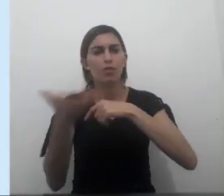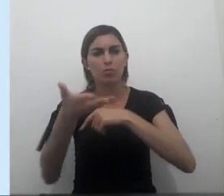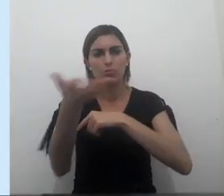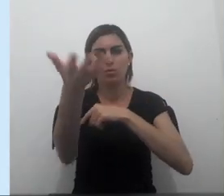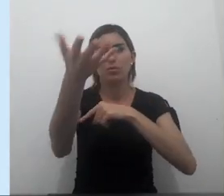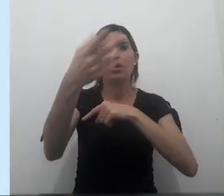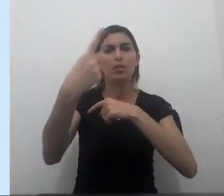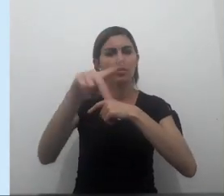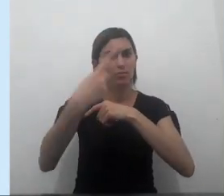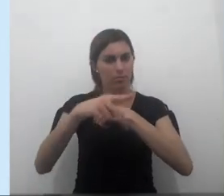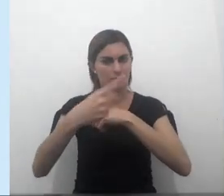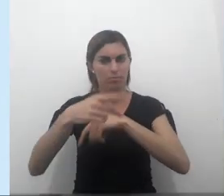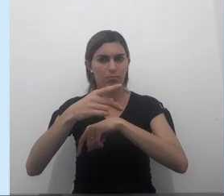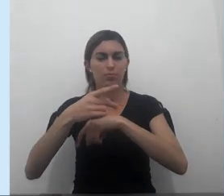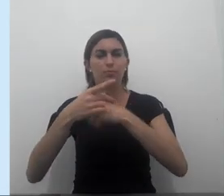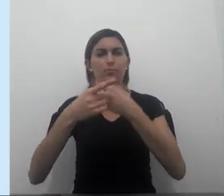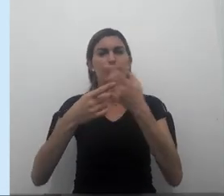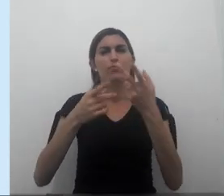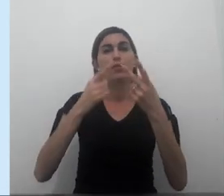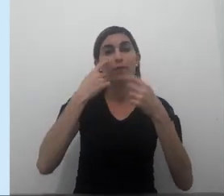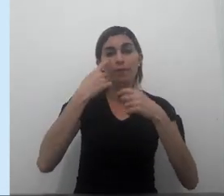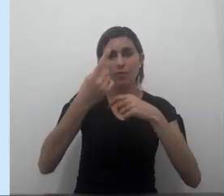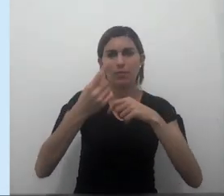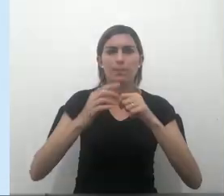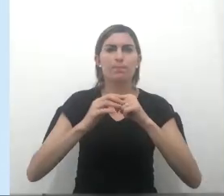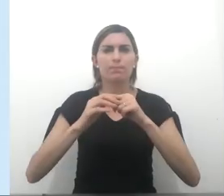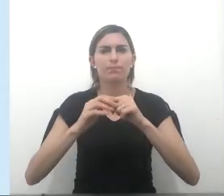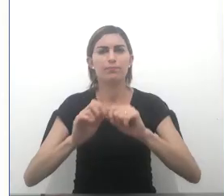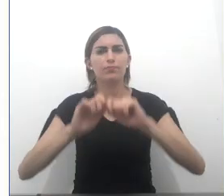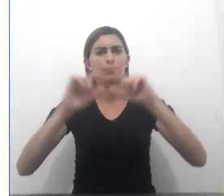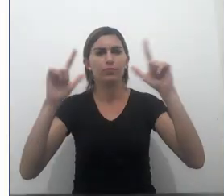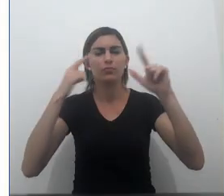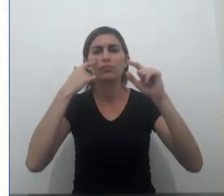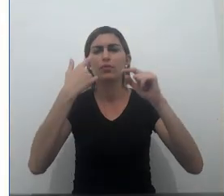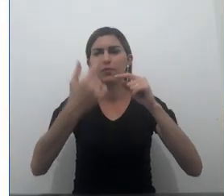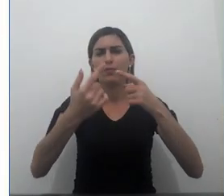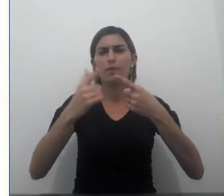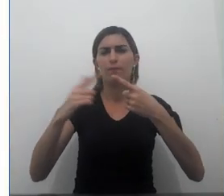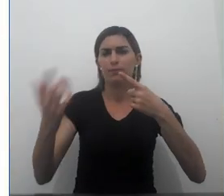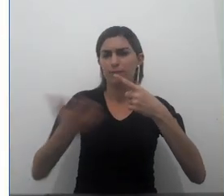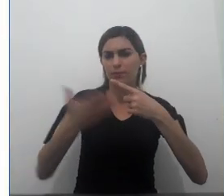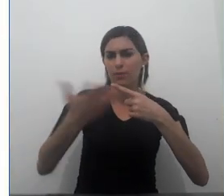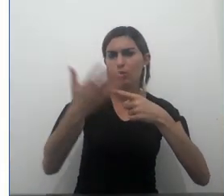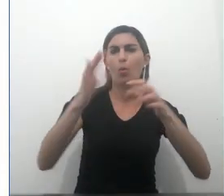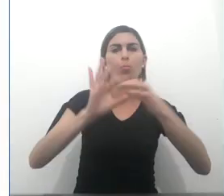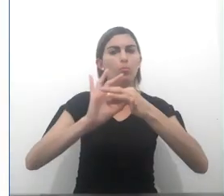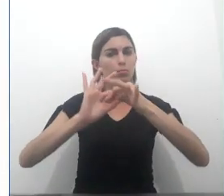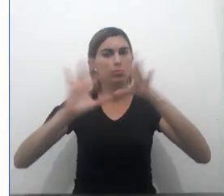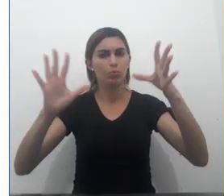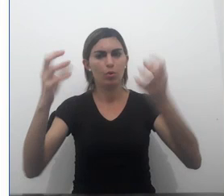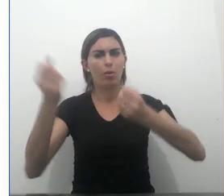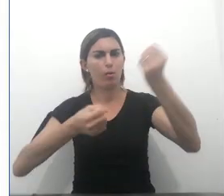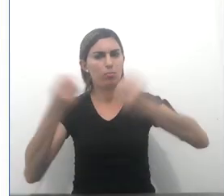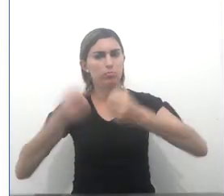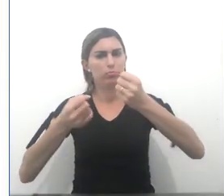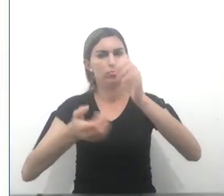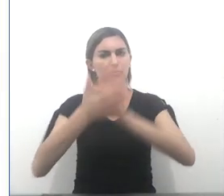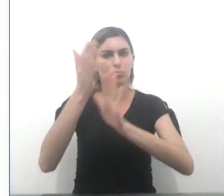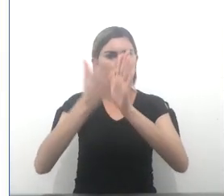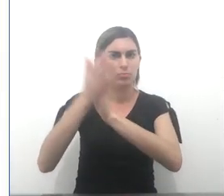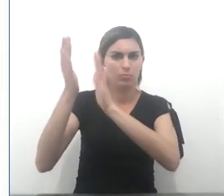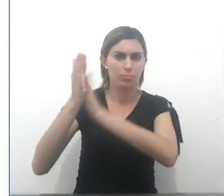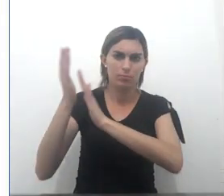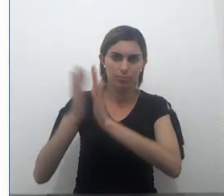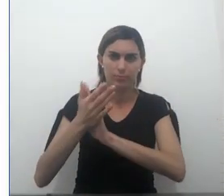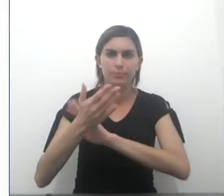a velocidade nessas vias. Então, observa na tela. Na tela você vê, né, a velocidade permitida